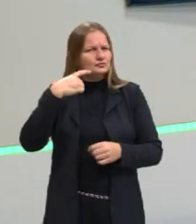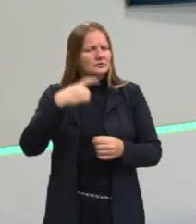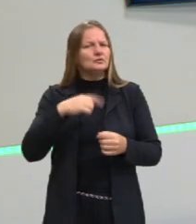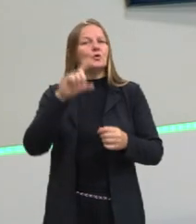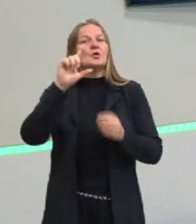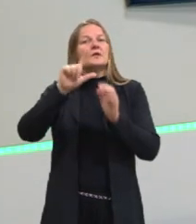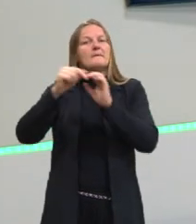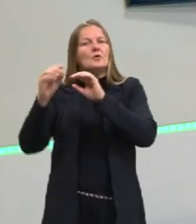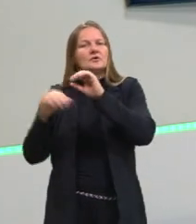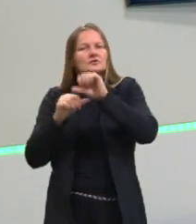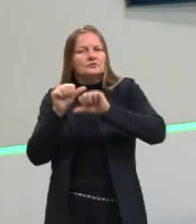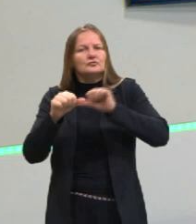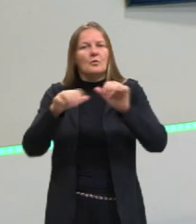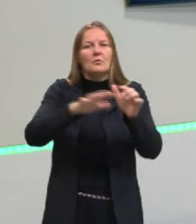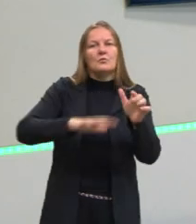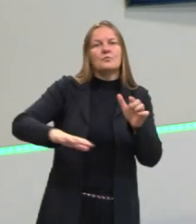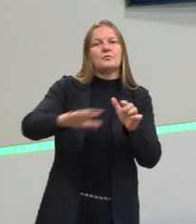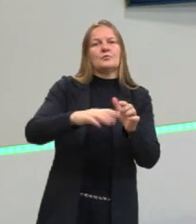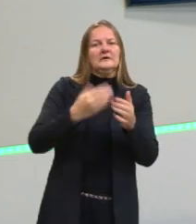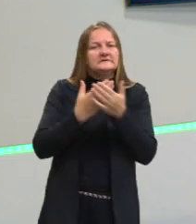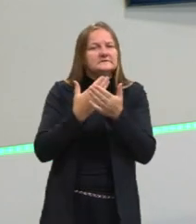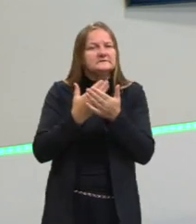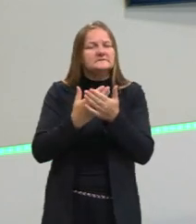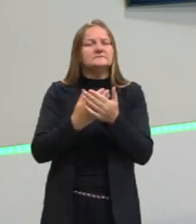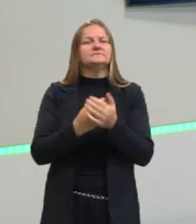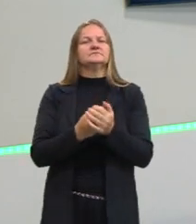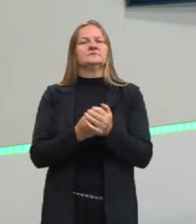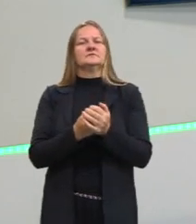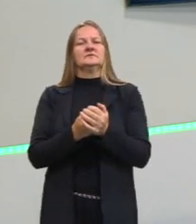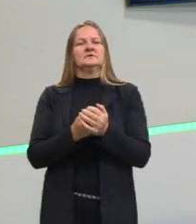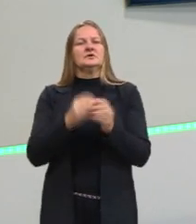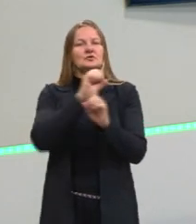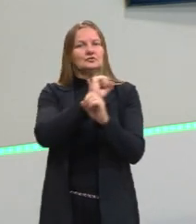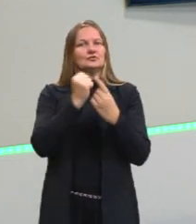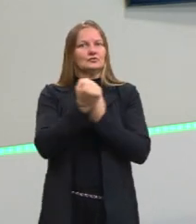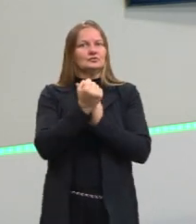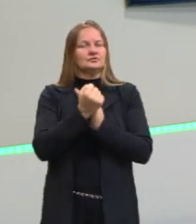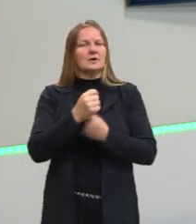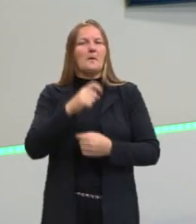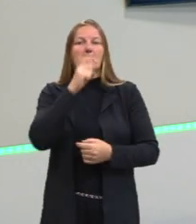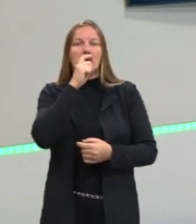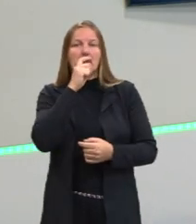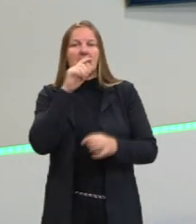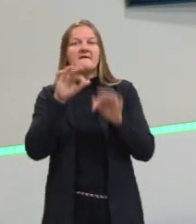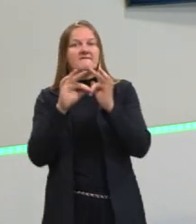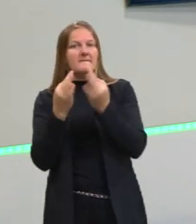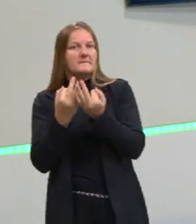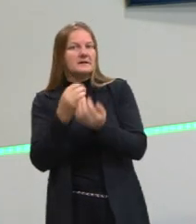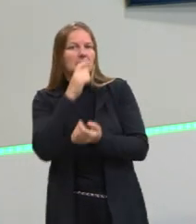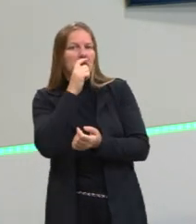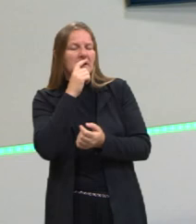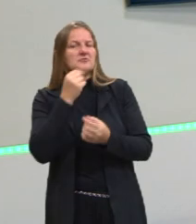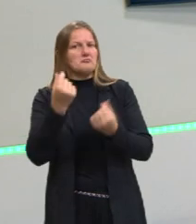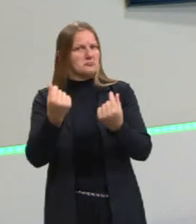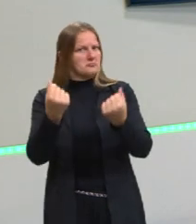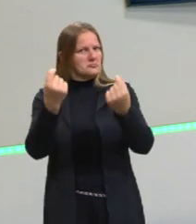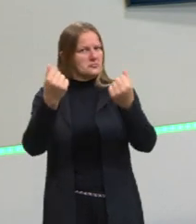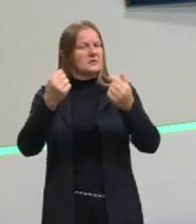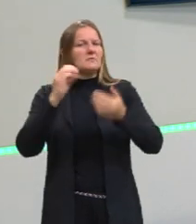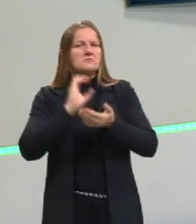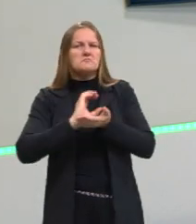da Sociologia o pai dele era uma pessoa também de Posses que pode lhe fornecer condições para estudar